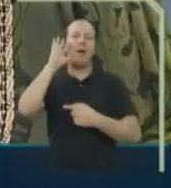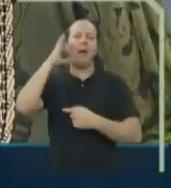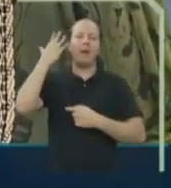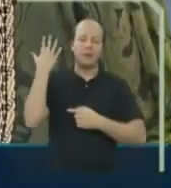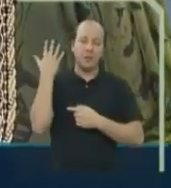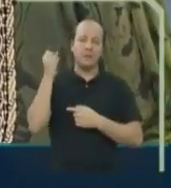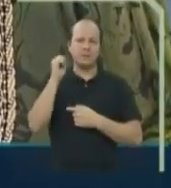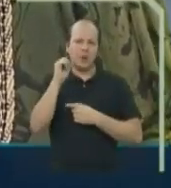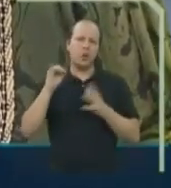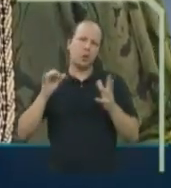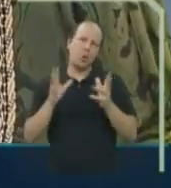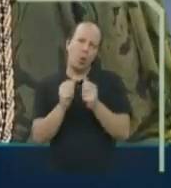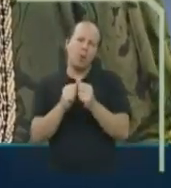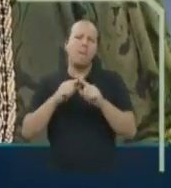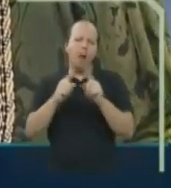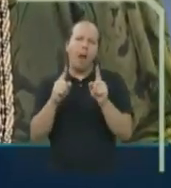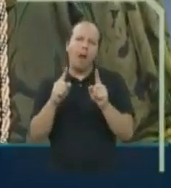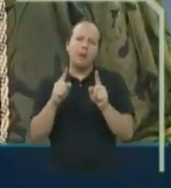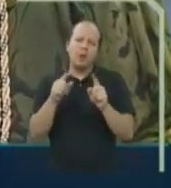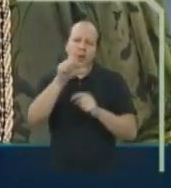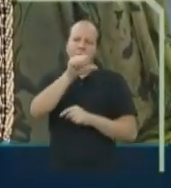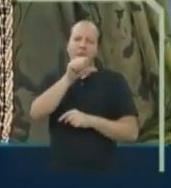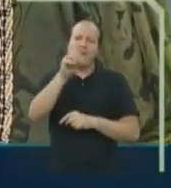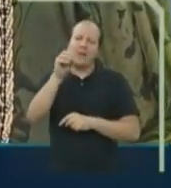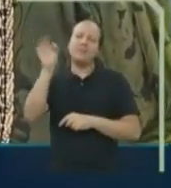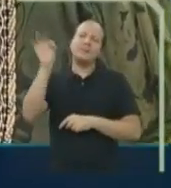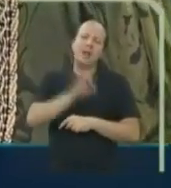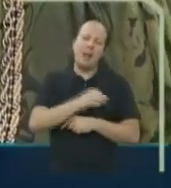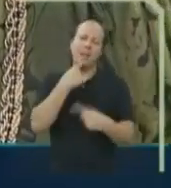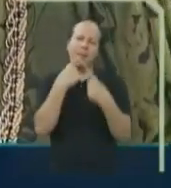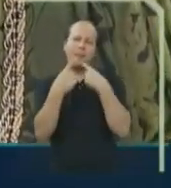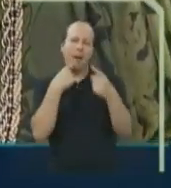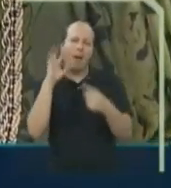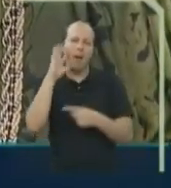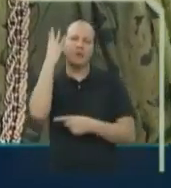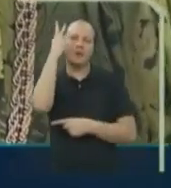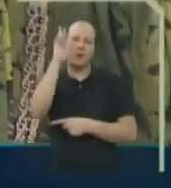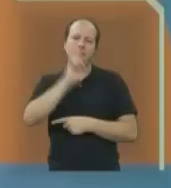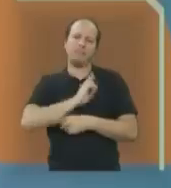se não todos, mas pelo menos 90% das questões. Vamos nelas.